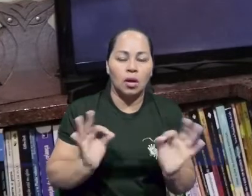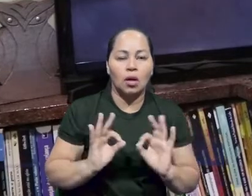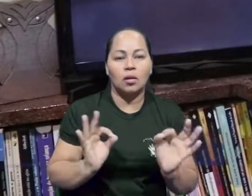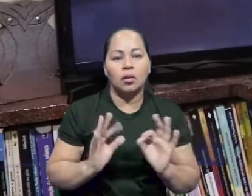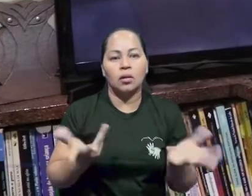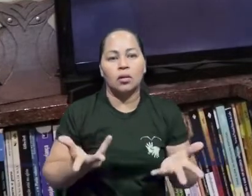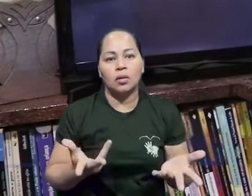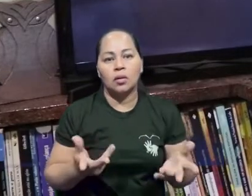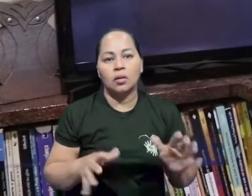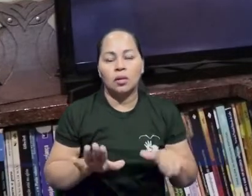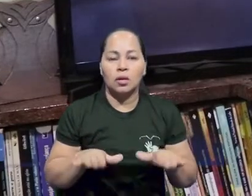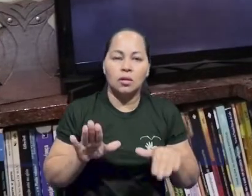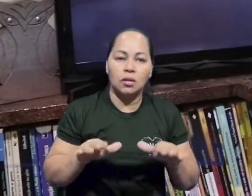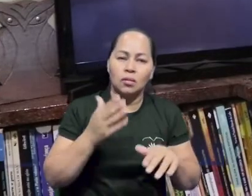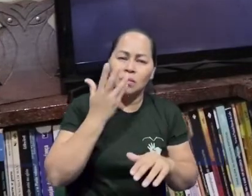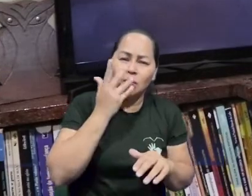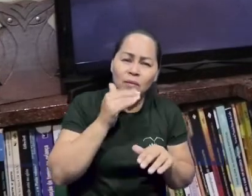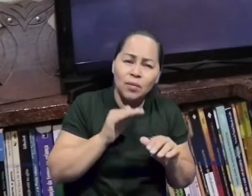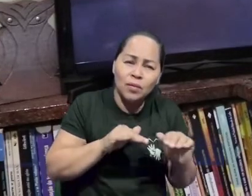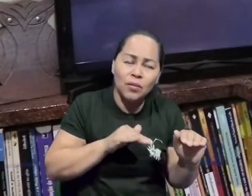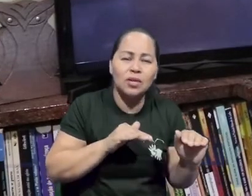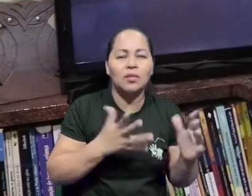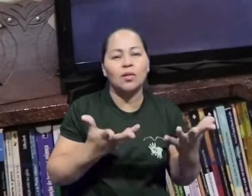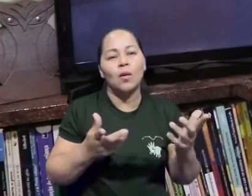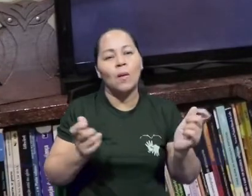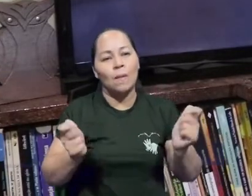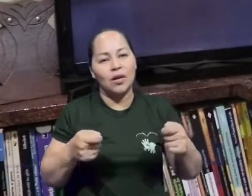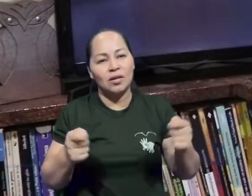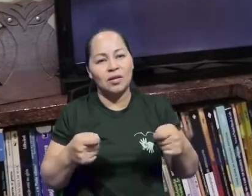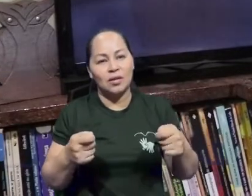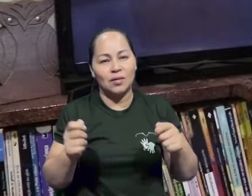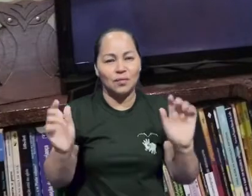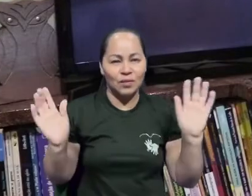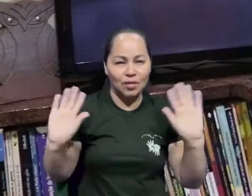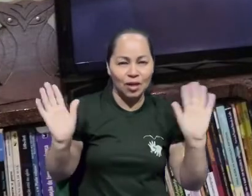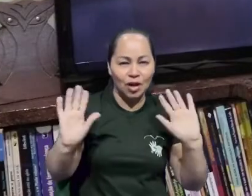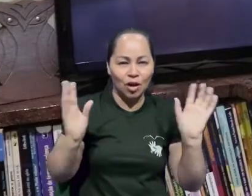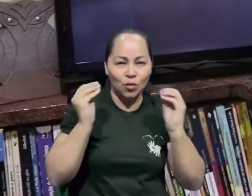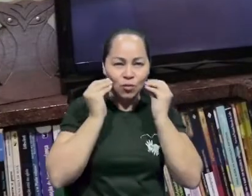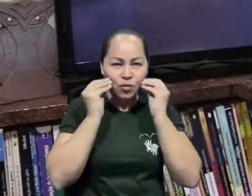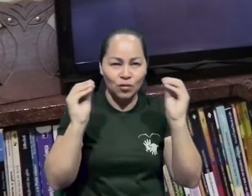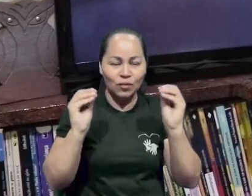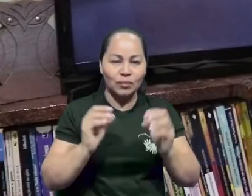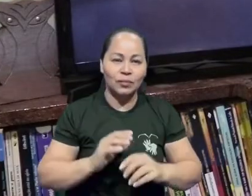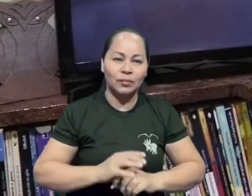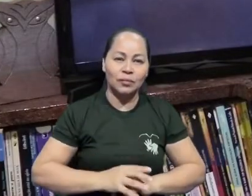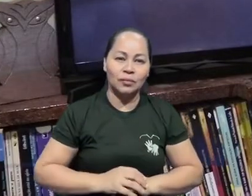são hiperativos ou que são muito crianças ainda. Então aguardo vocês no próximo. Um beijo, tchau, tchau!